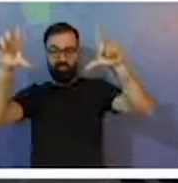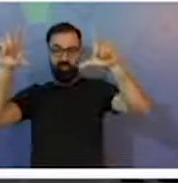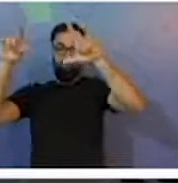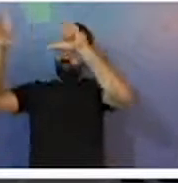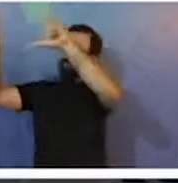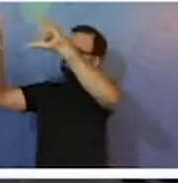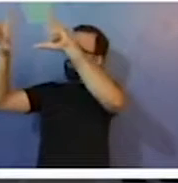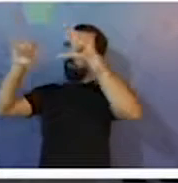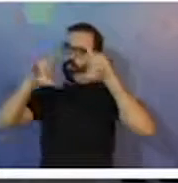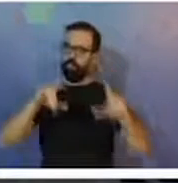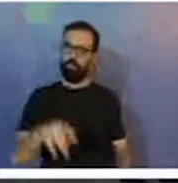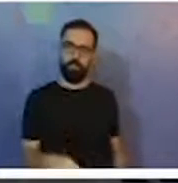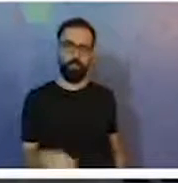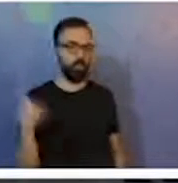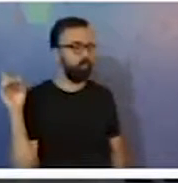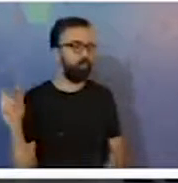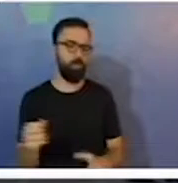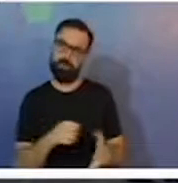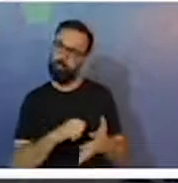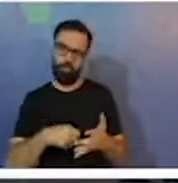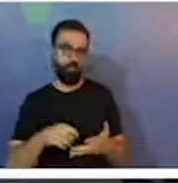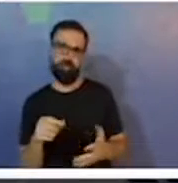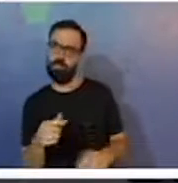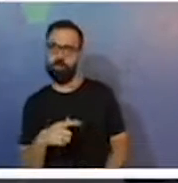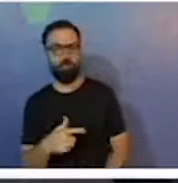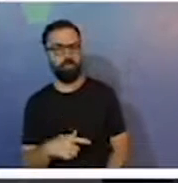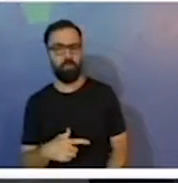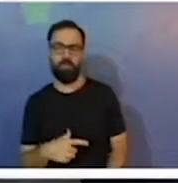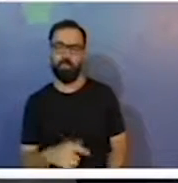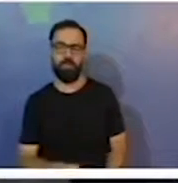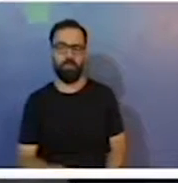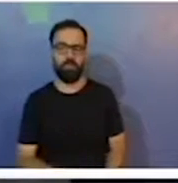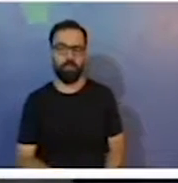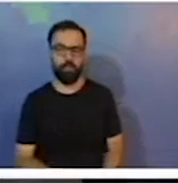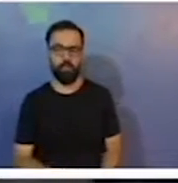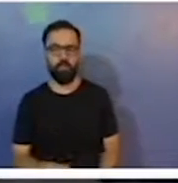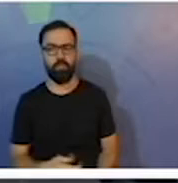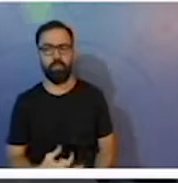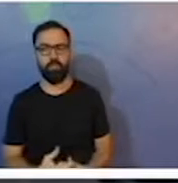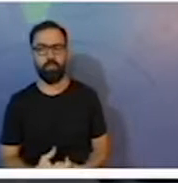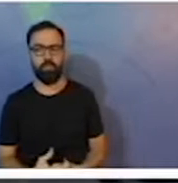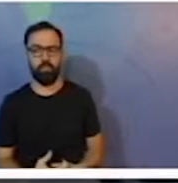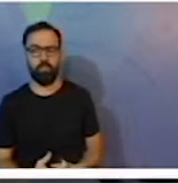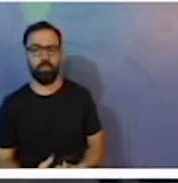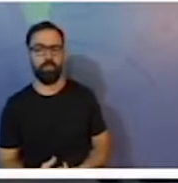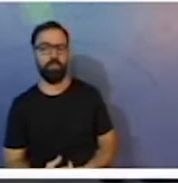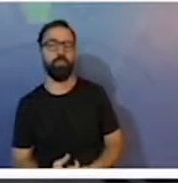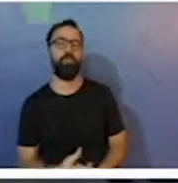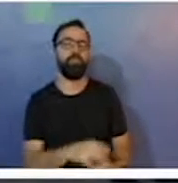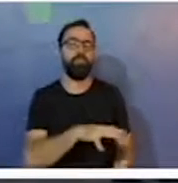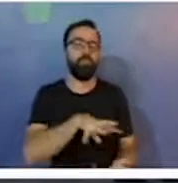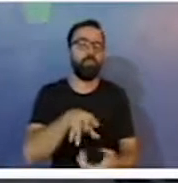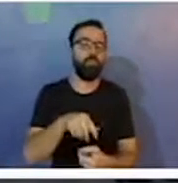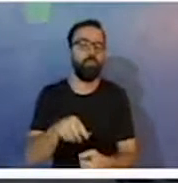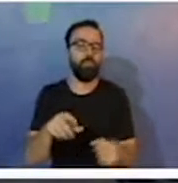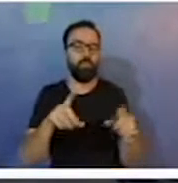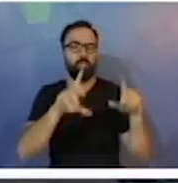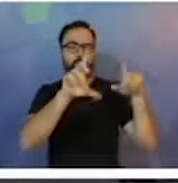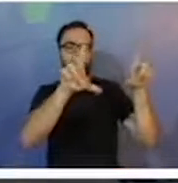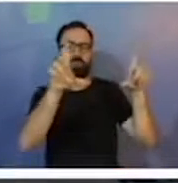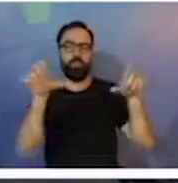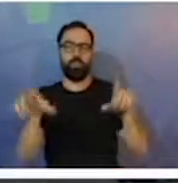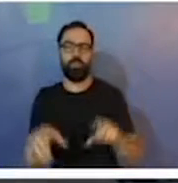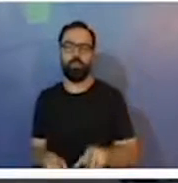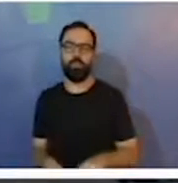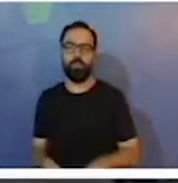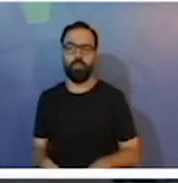professor mais espera aí isso aqui não é o manual de instrução Não não é e grande A grande maioria das placas de trânsito que nós